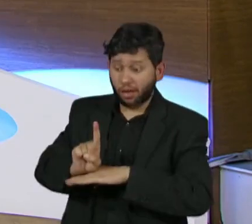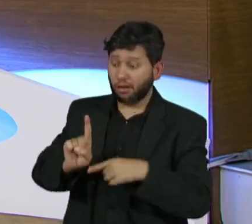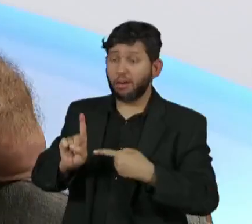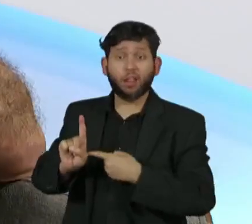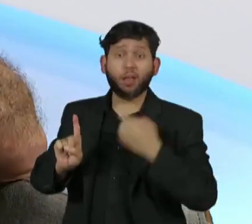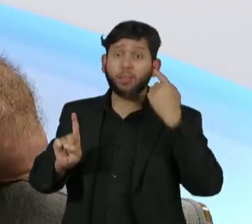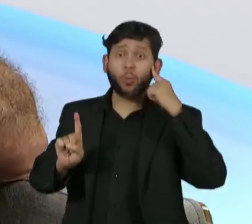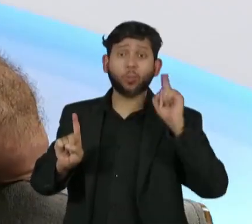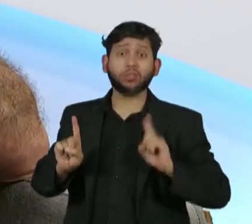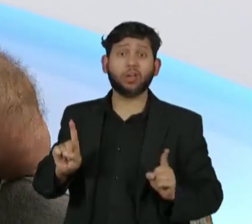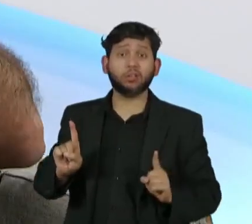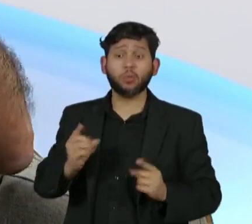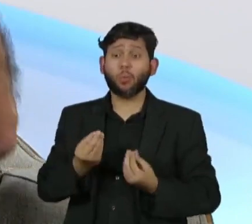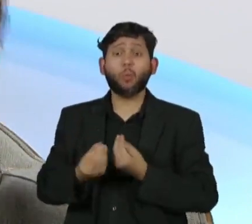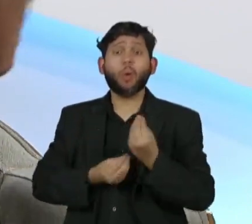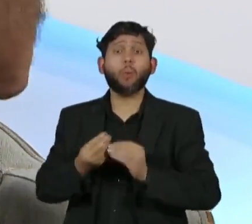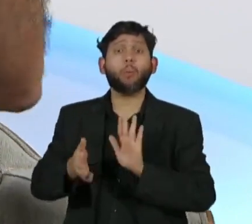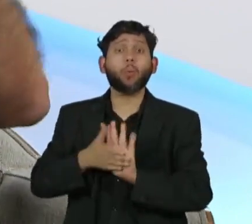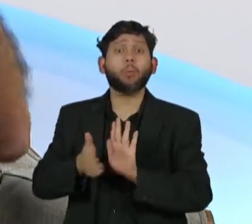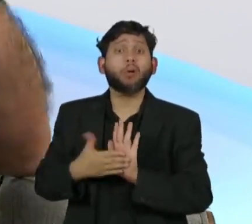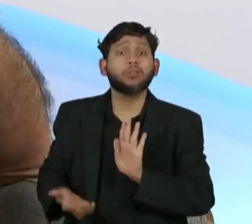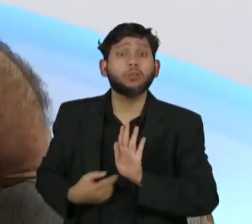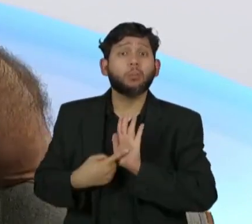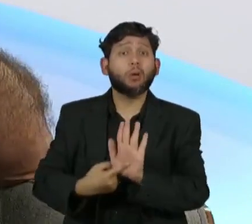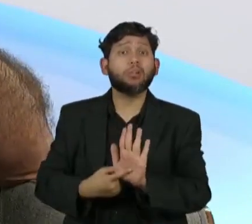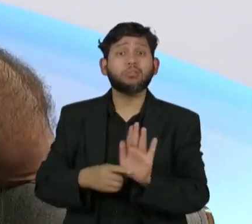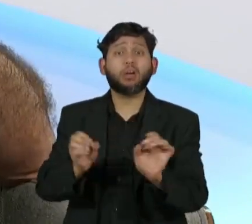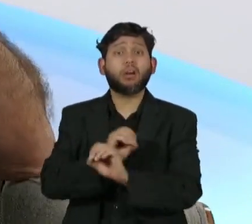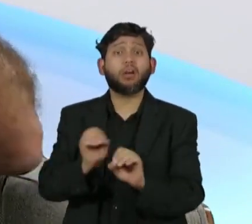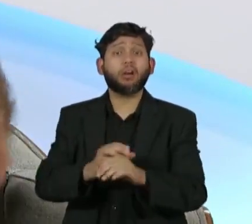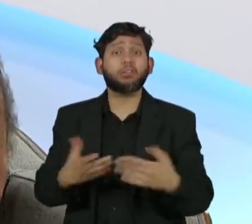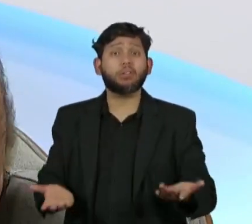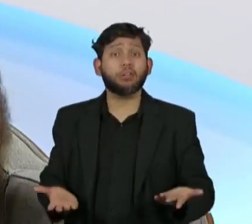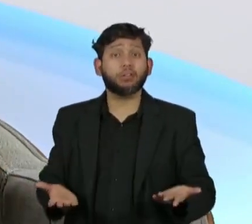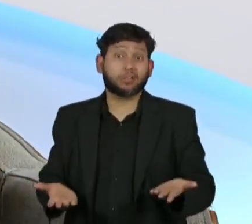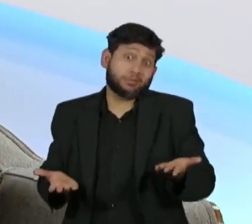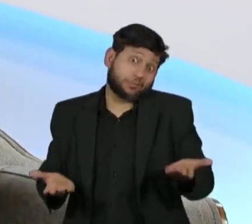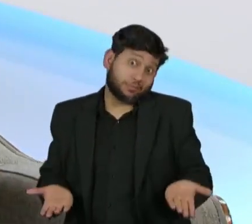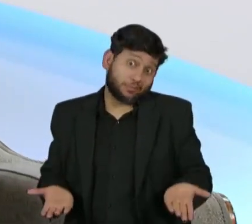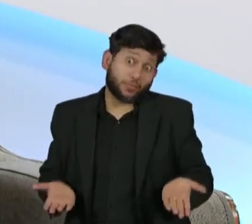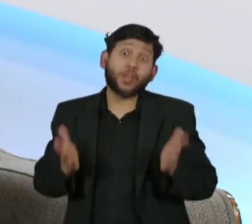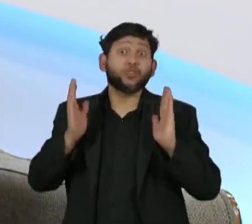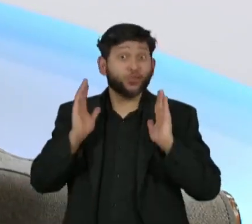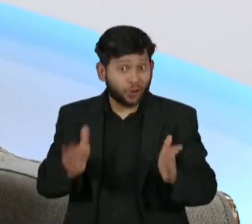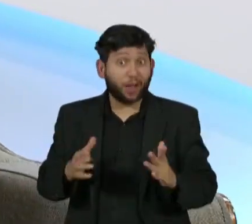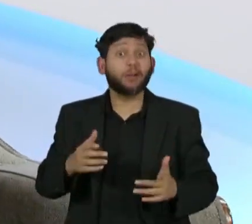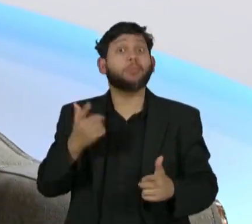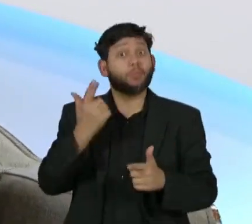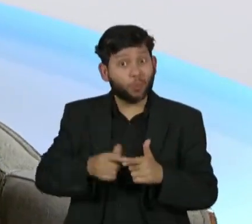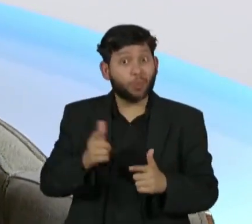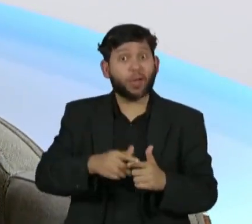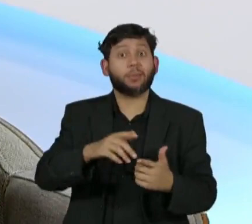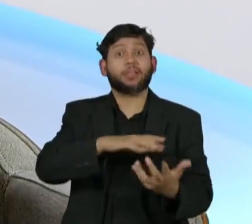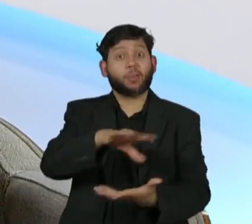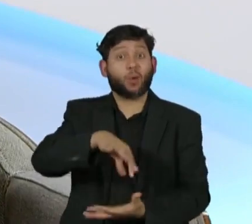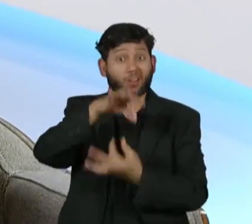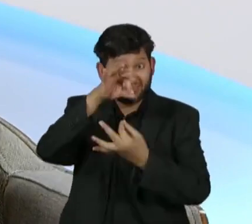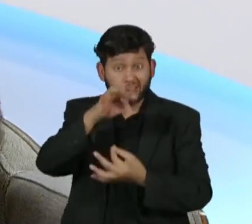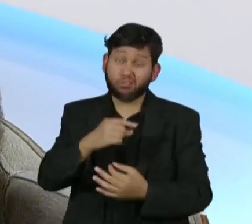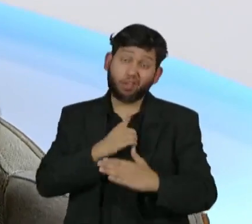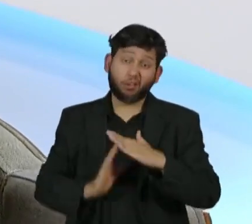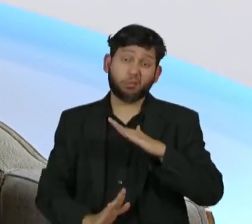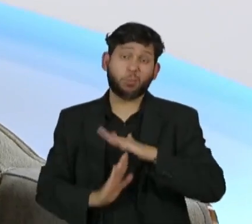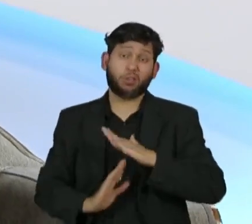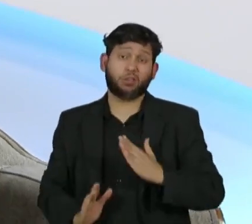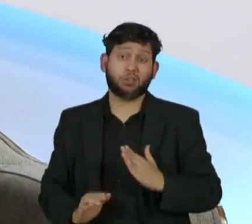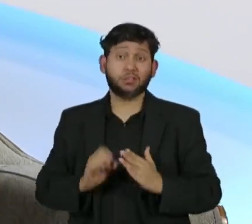as propostas de gestão do país nesses próximos elianos então a gente já tem uma democracia que é limitadíssima